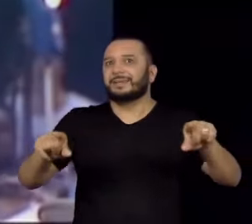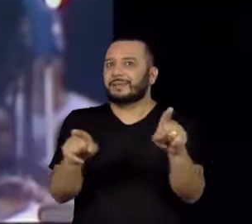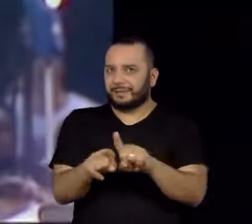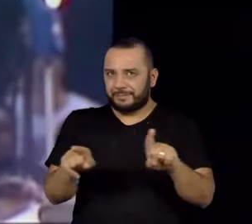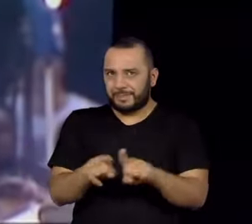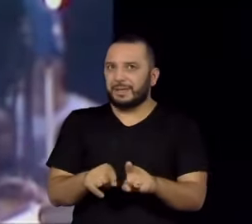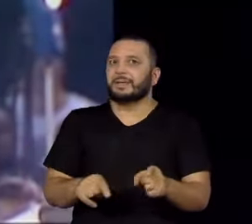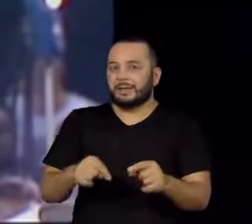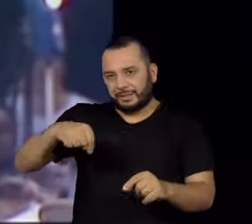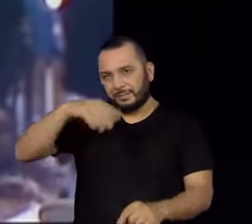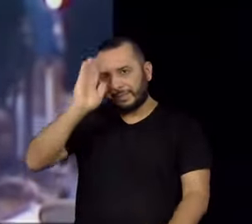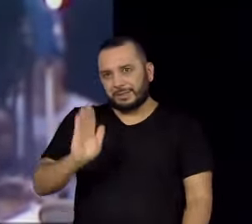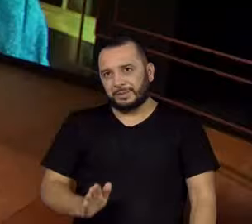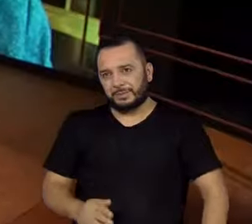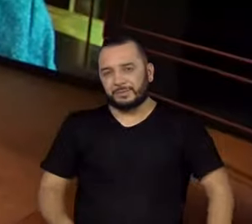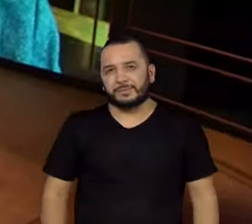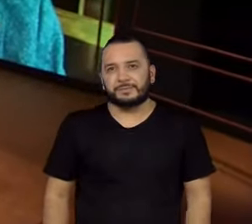sa, sa.